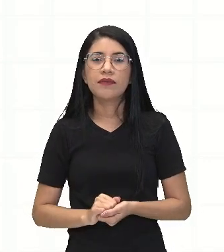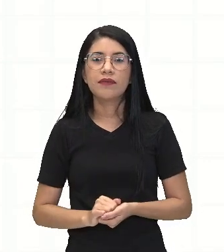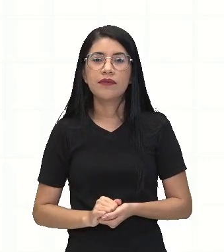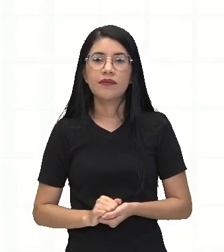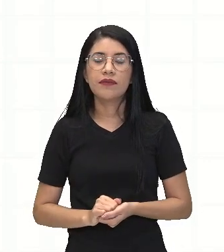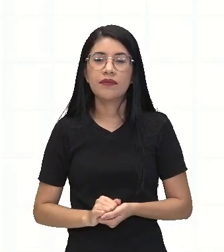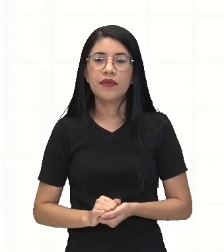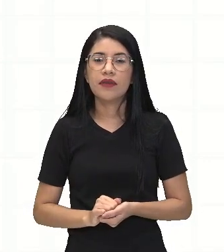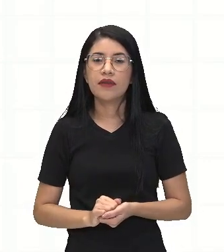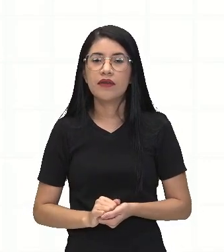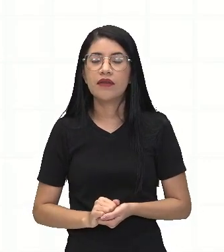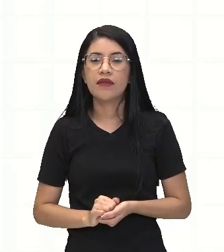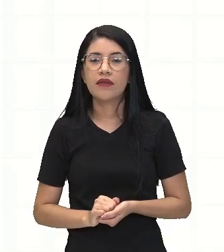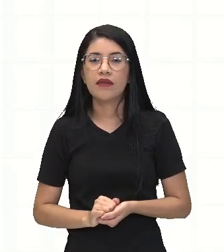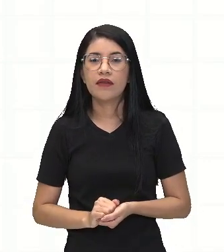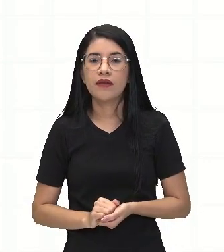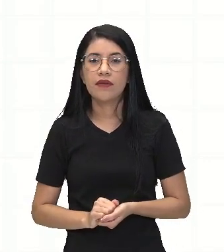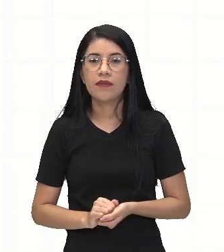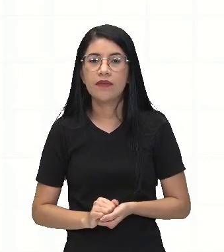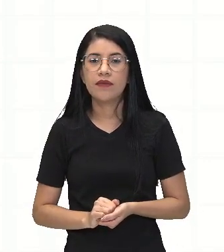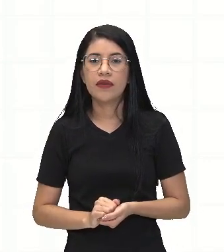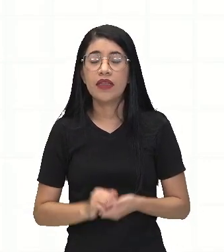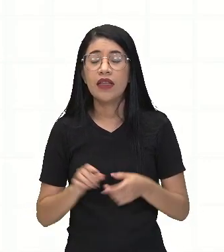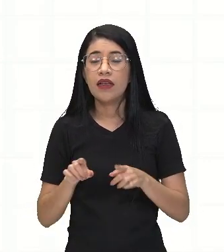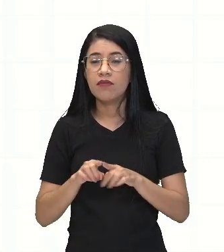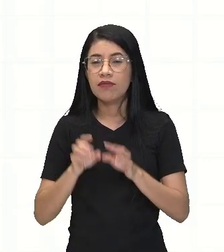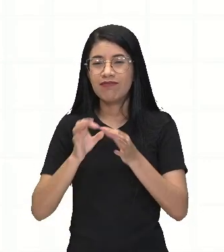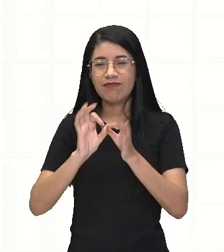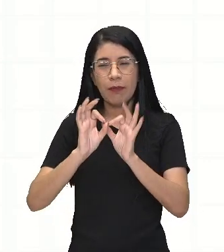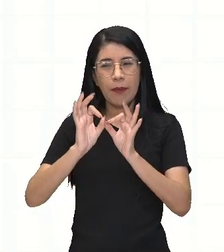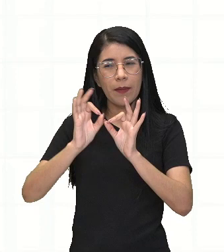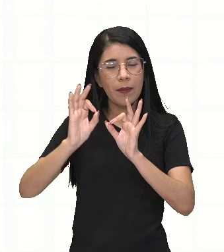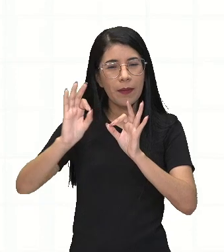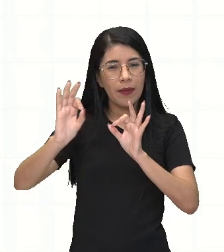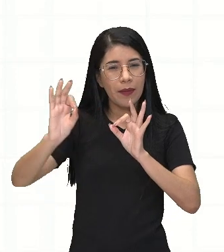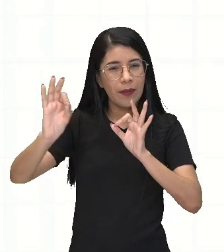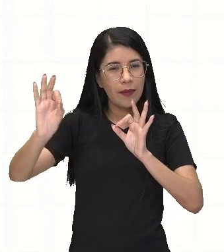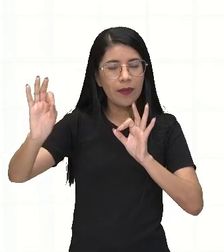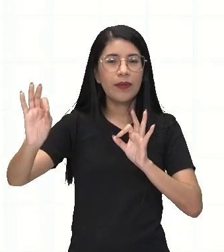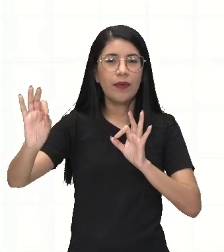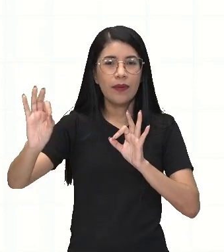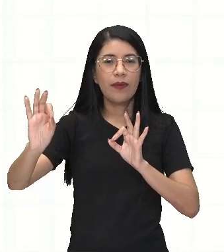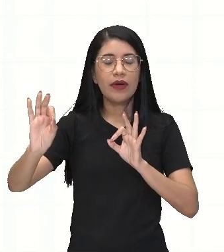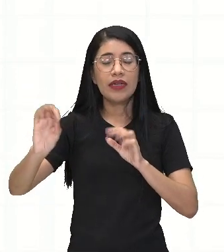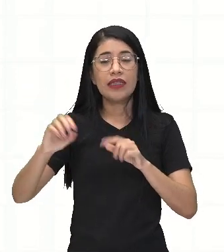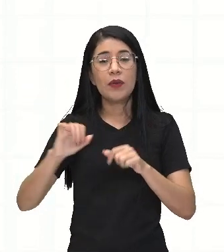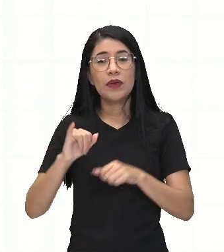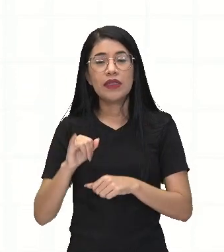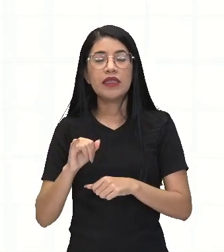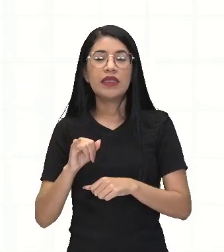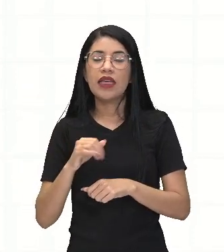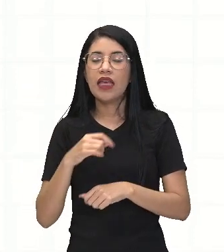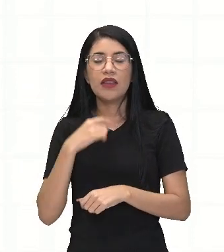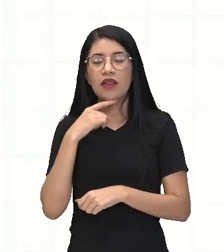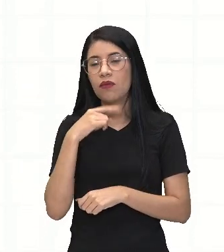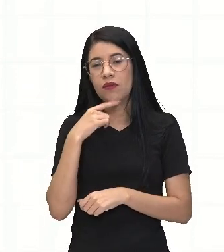diesel, né? As distâncias são muito longas, então, por um acaso, não conseguem